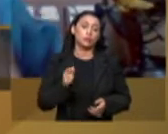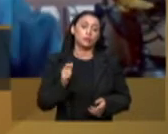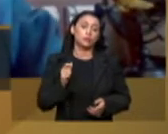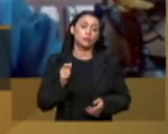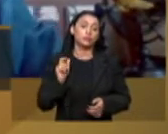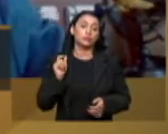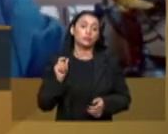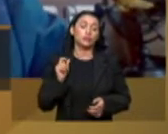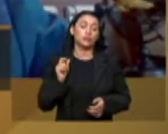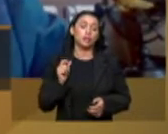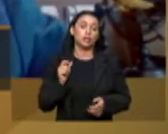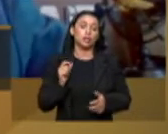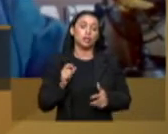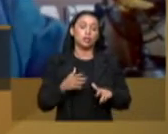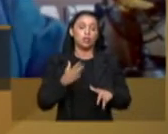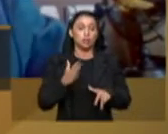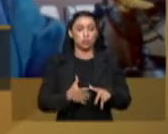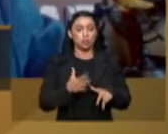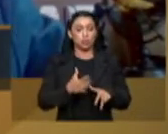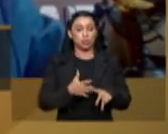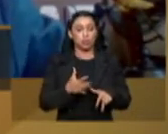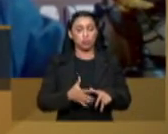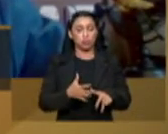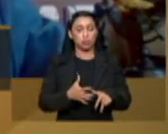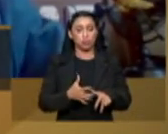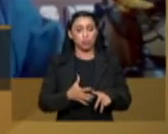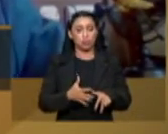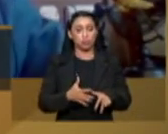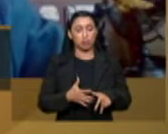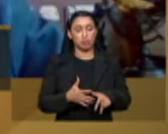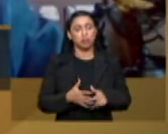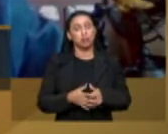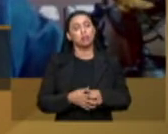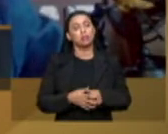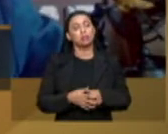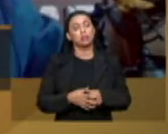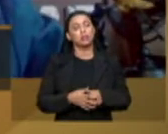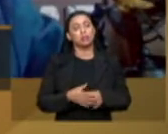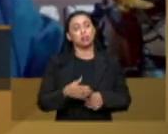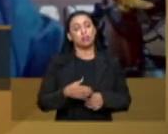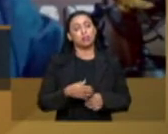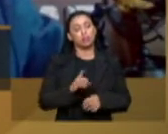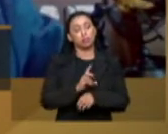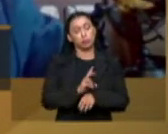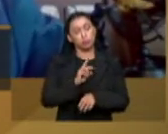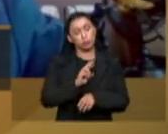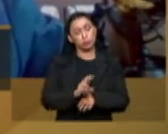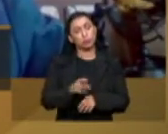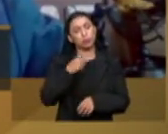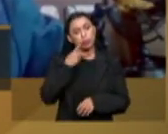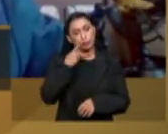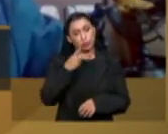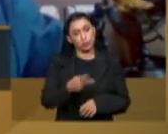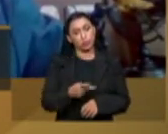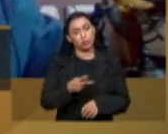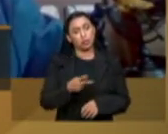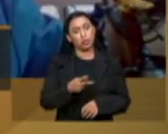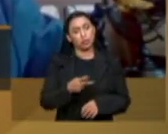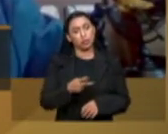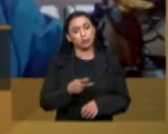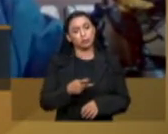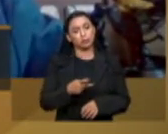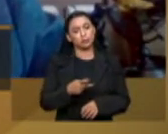A sustentação oral do ilustre procurador da Fazenda Nacional, muito bem posta, dá